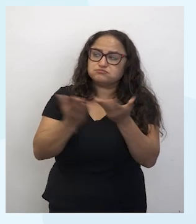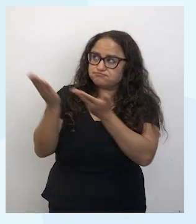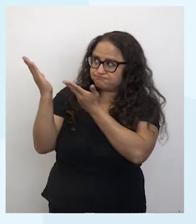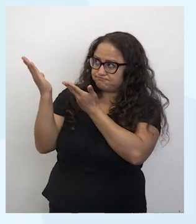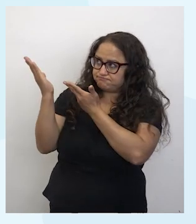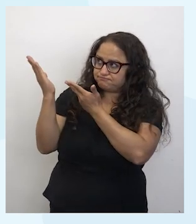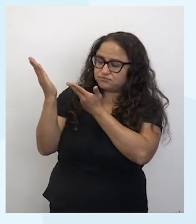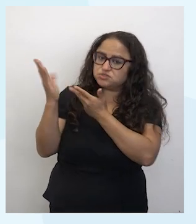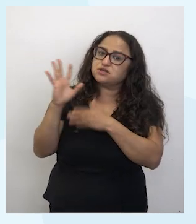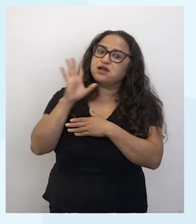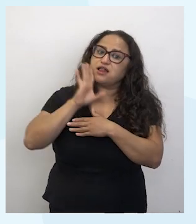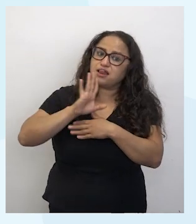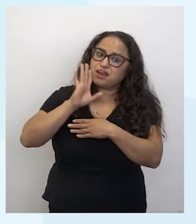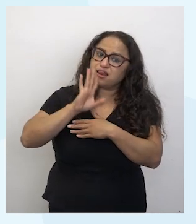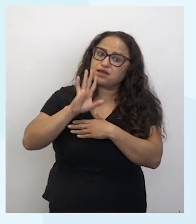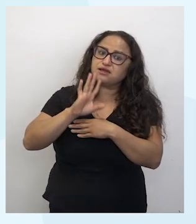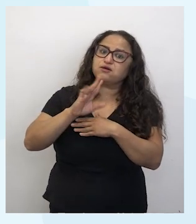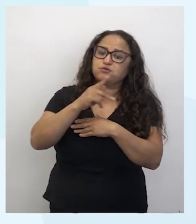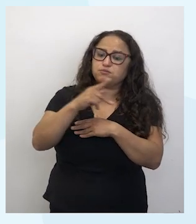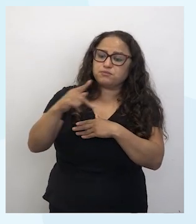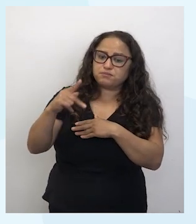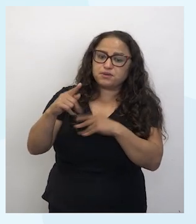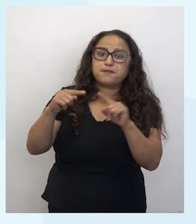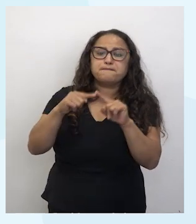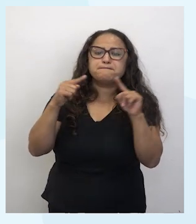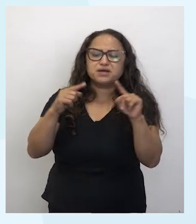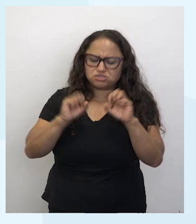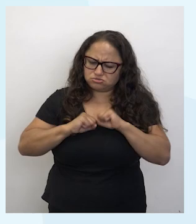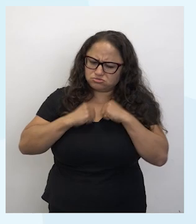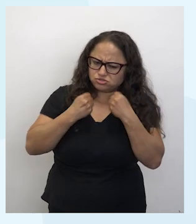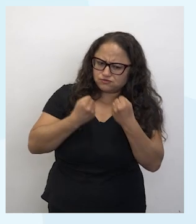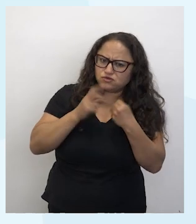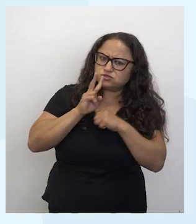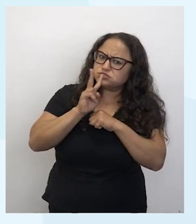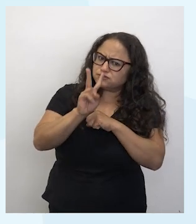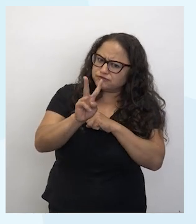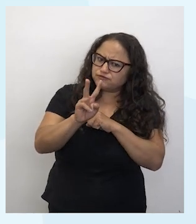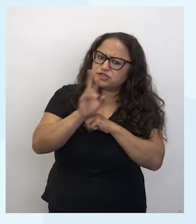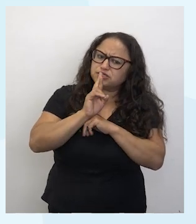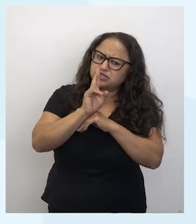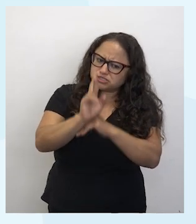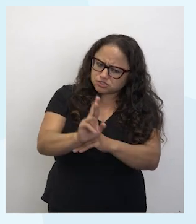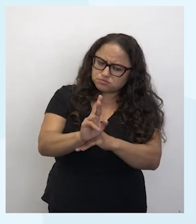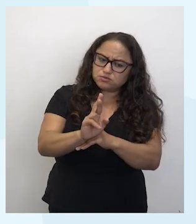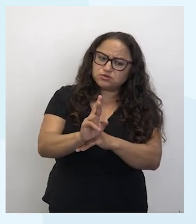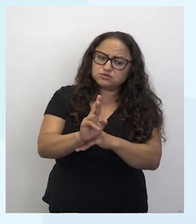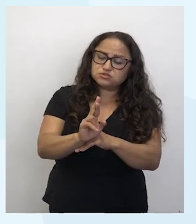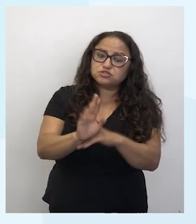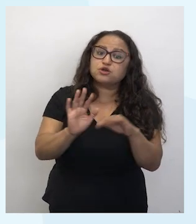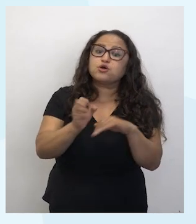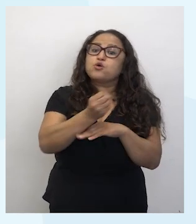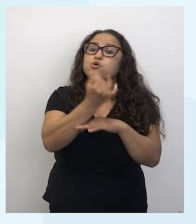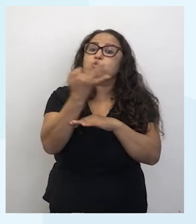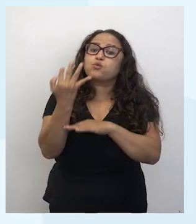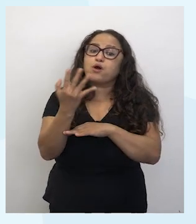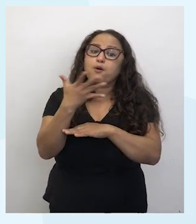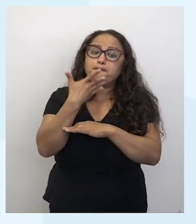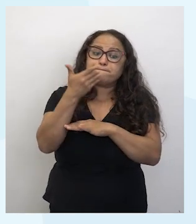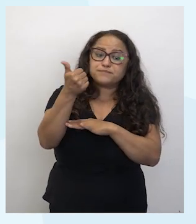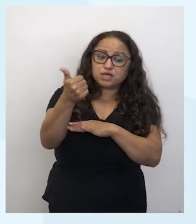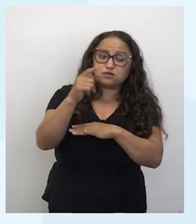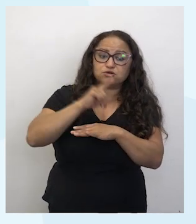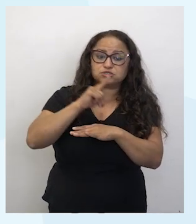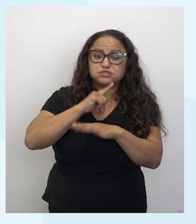não está muito legal para ver no app, né? Mas faz um esforcinho aí, tenta verificar aí se você consegue chegar, qual alternativa é melhor aí